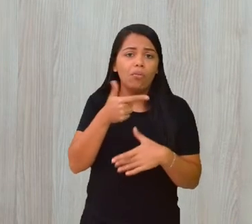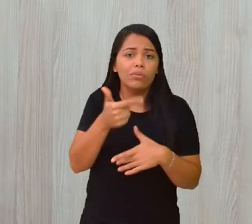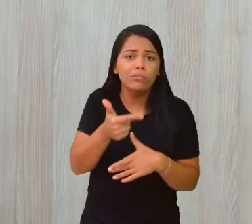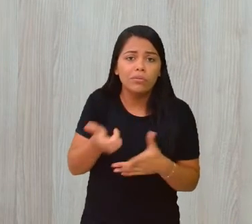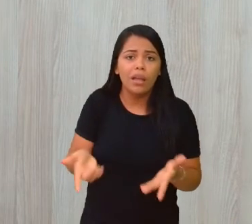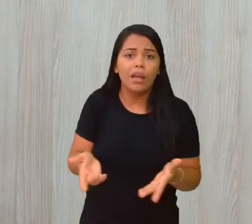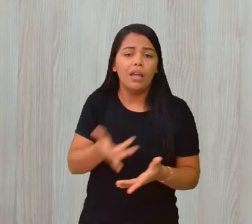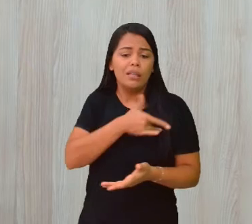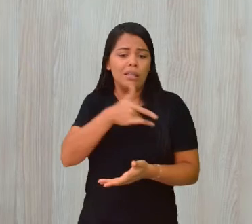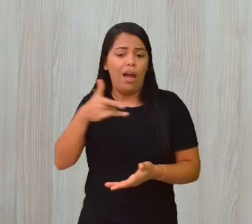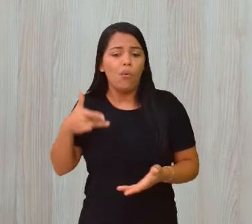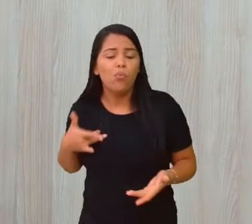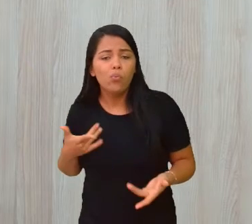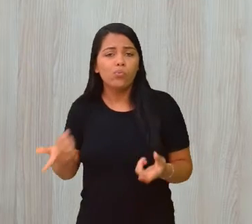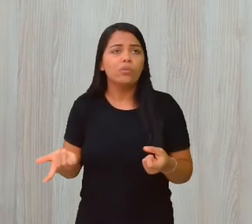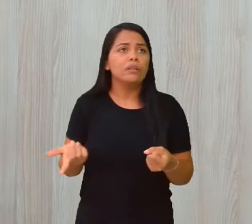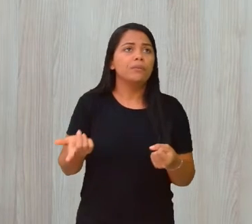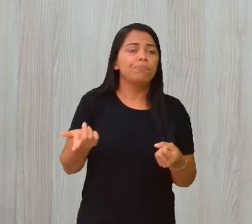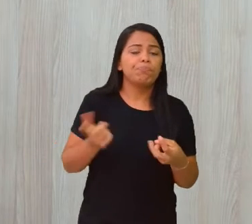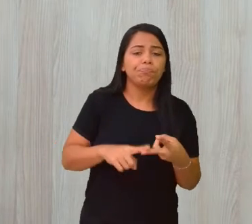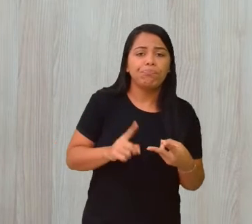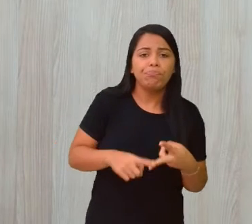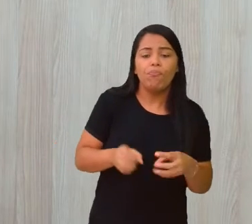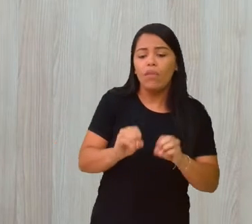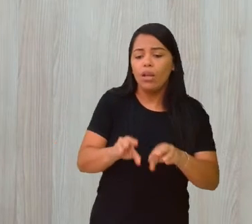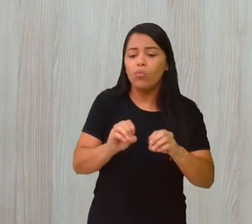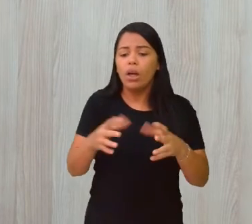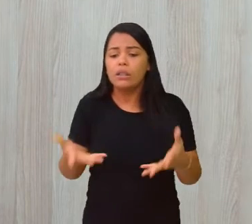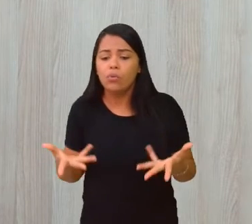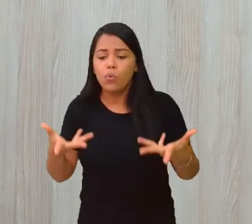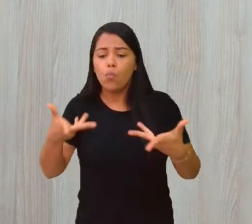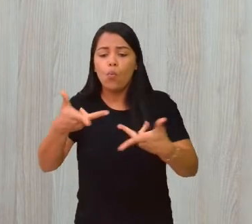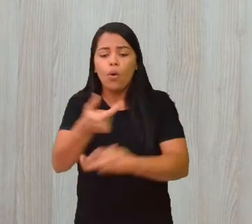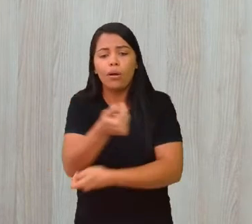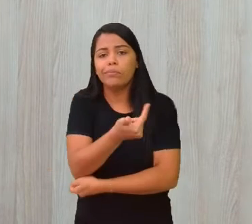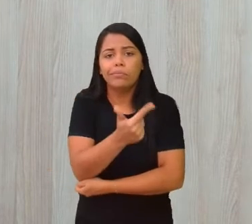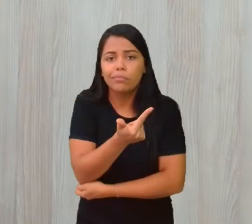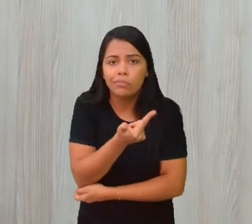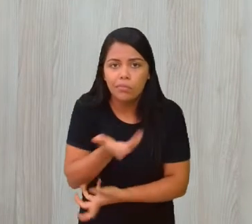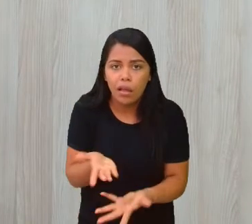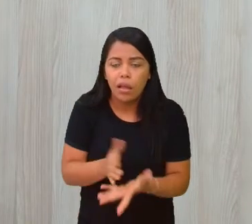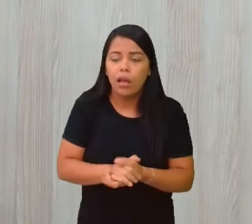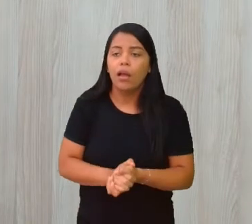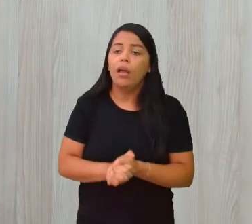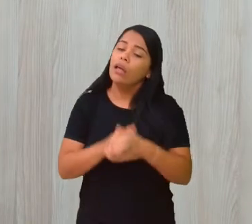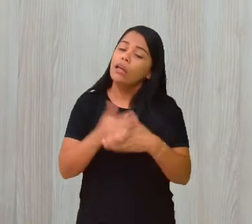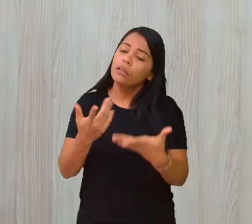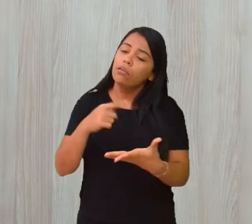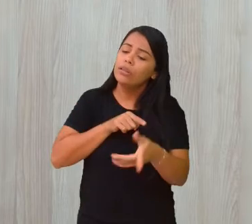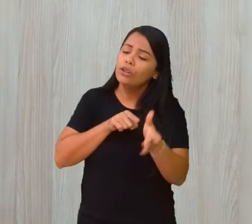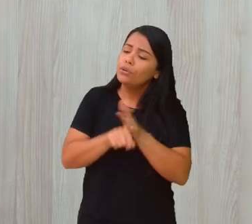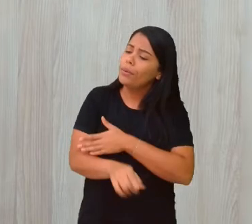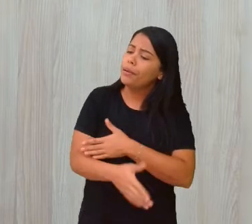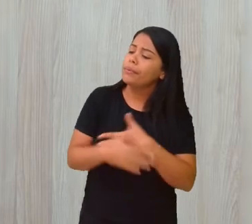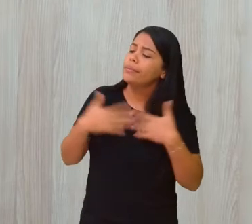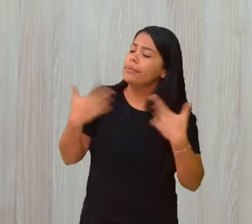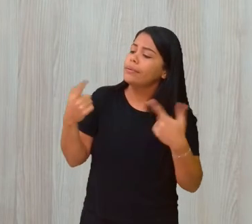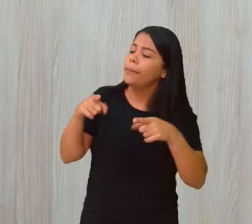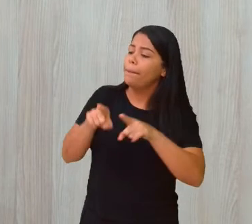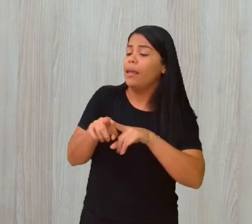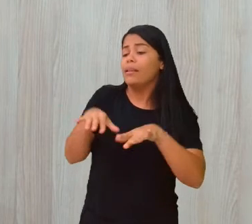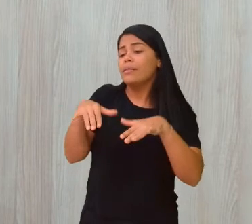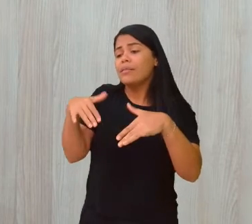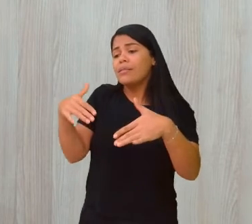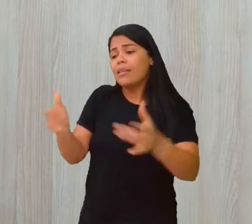né, à saúde, à educação de qualidade, enfim. E aí a gente também questiona, né? Será que essas